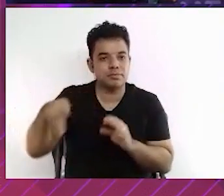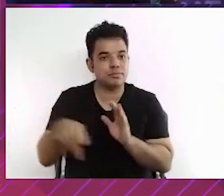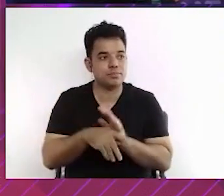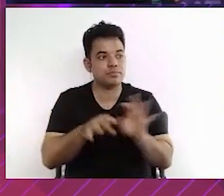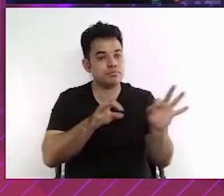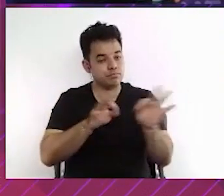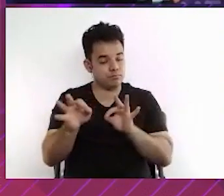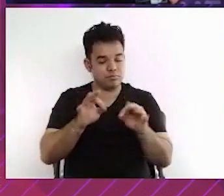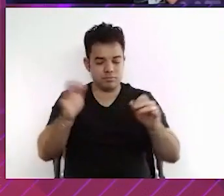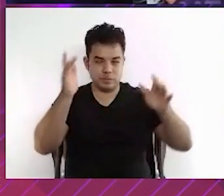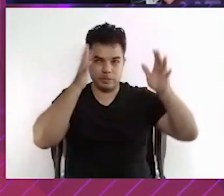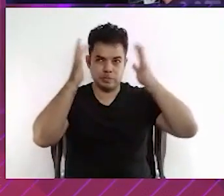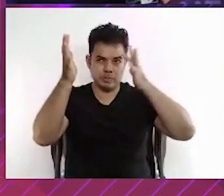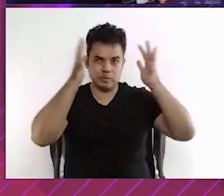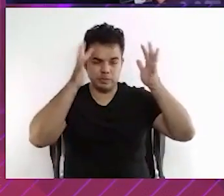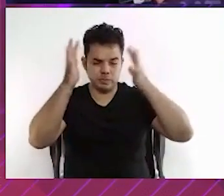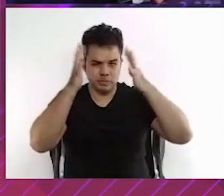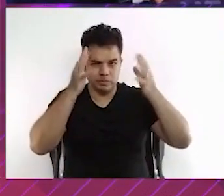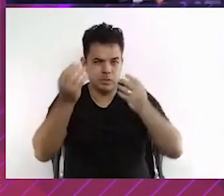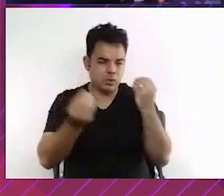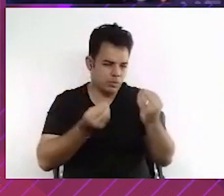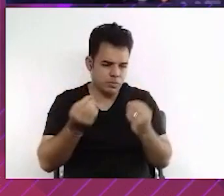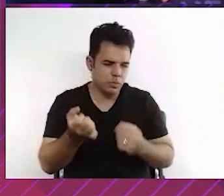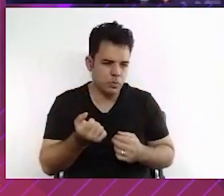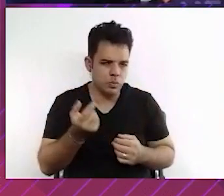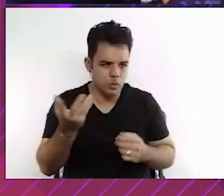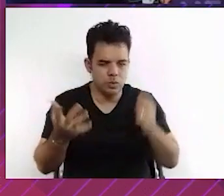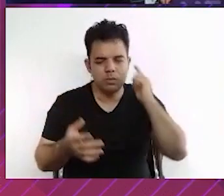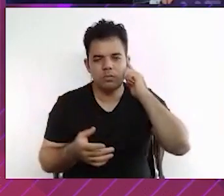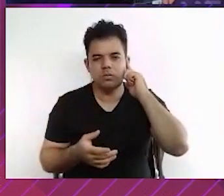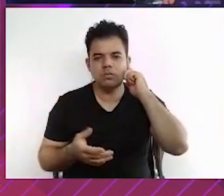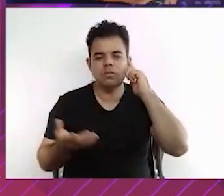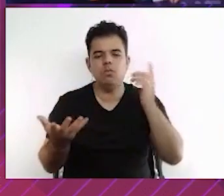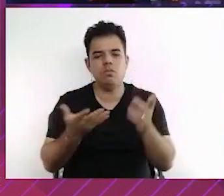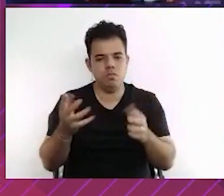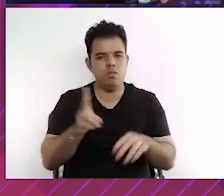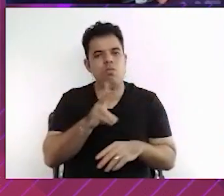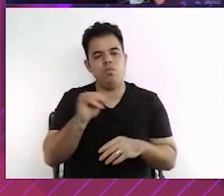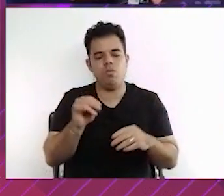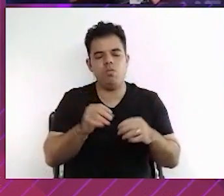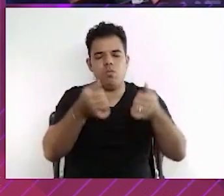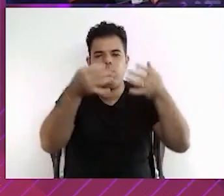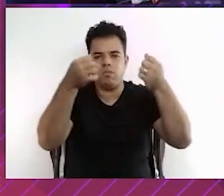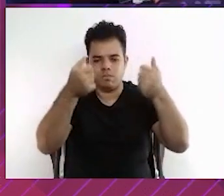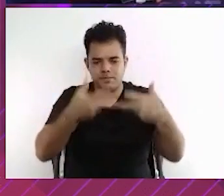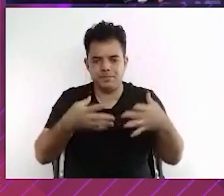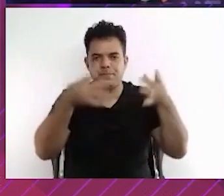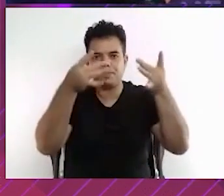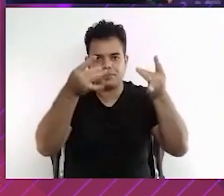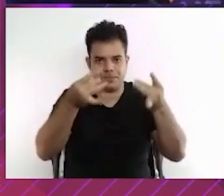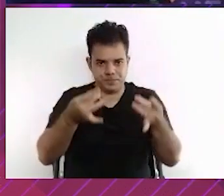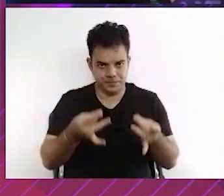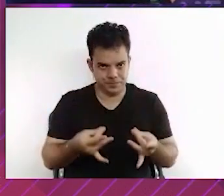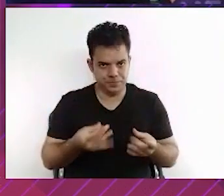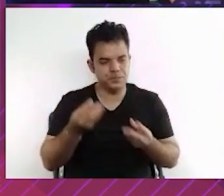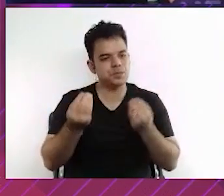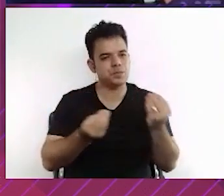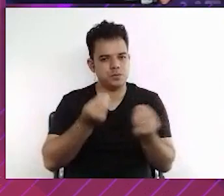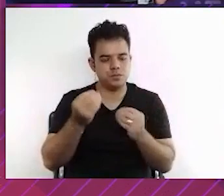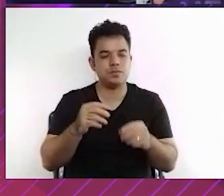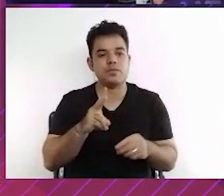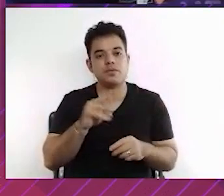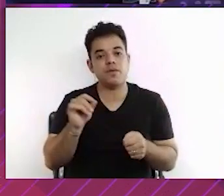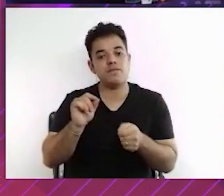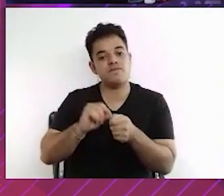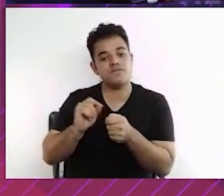prevendo a demanda. Agora a gente vai para um modelo prescritivo, que a gente vai ver o que a gente vai fazer com essa